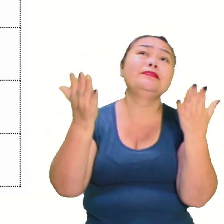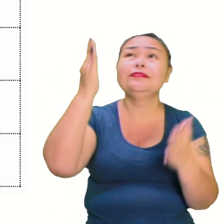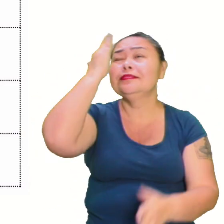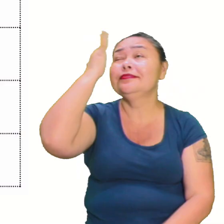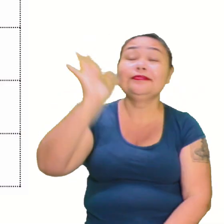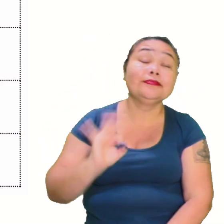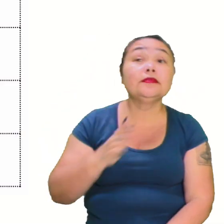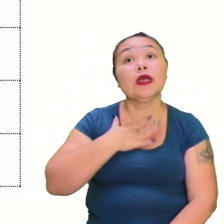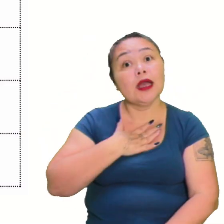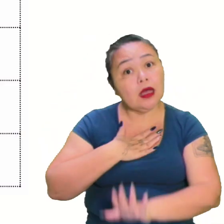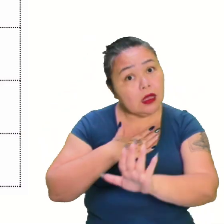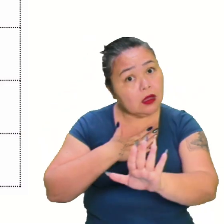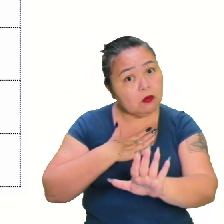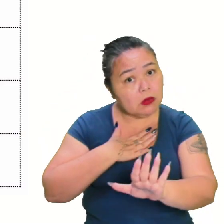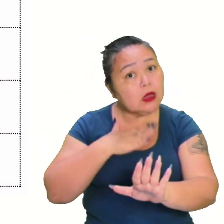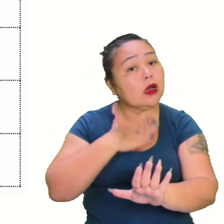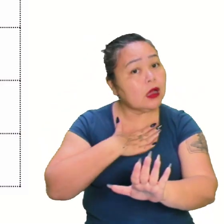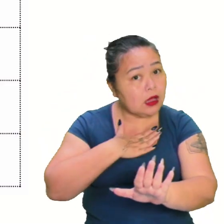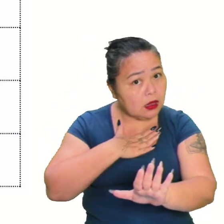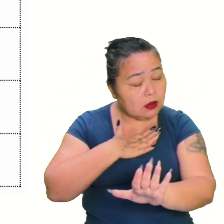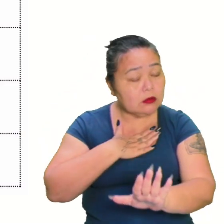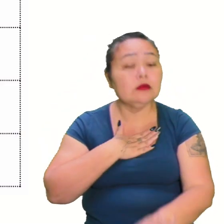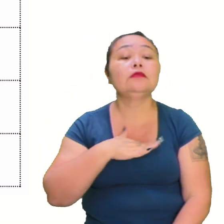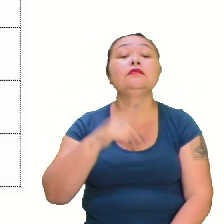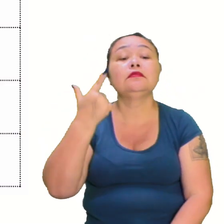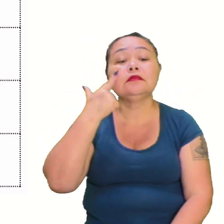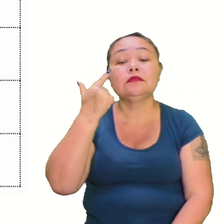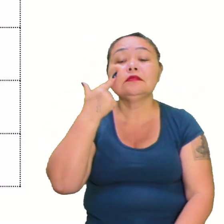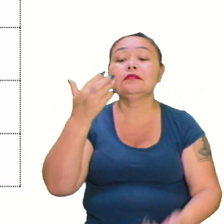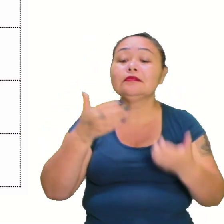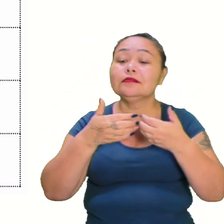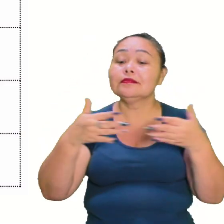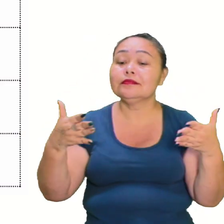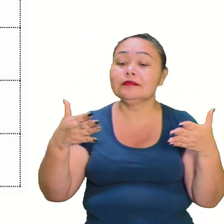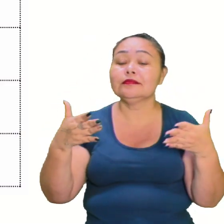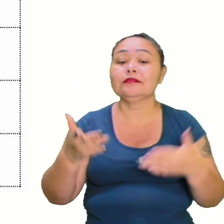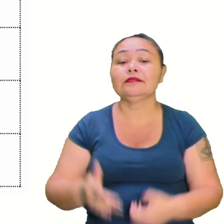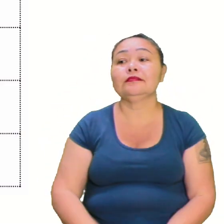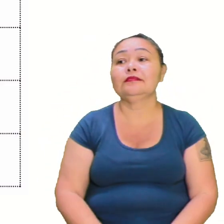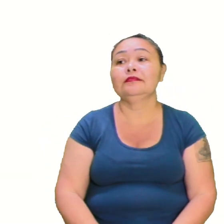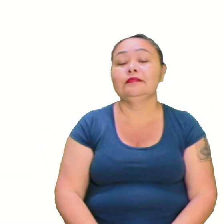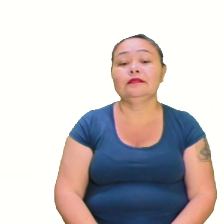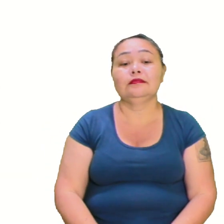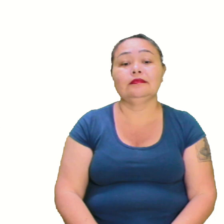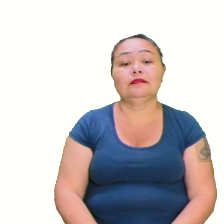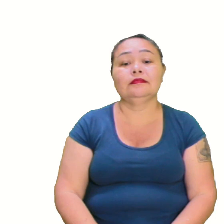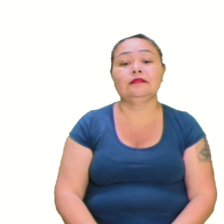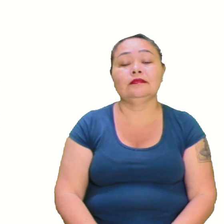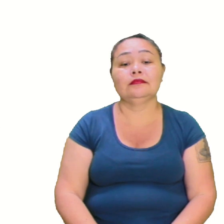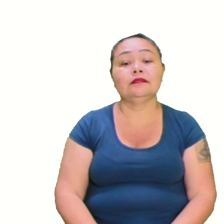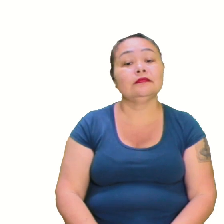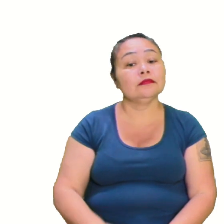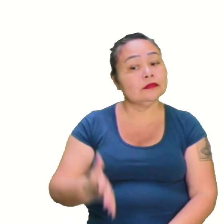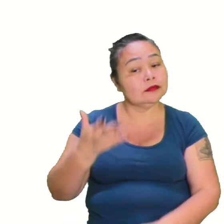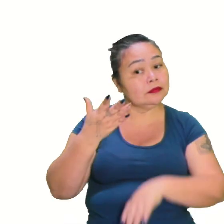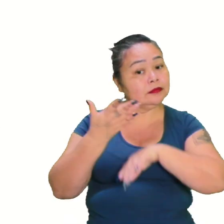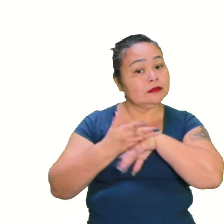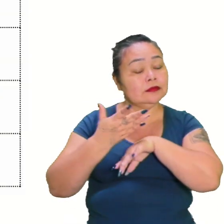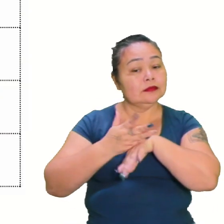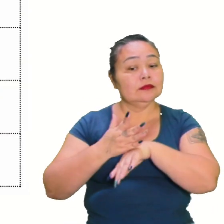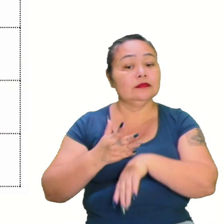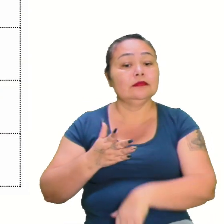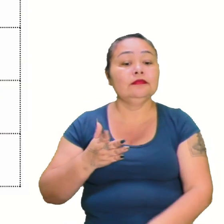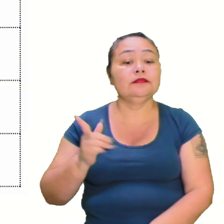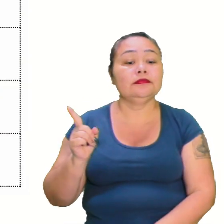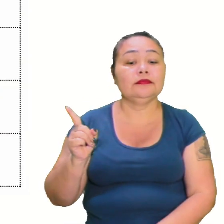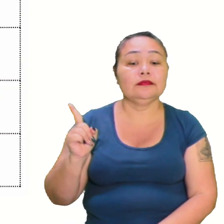estou entendendo nada. Calma, olha só aqui, ó. Vamos ver o intervalo aberto? Bora beleza. Lá. Intervalo. Na prática. Vamos lá, volta aí